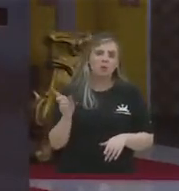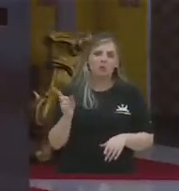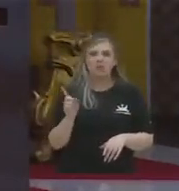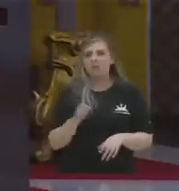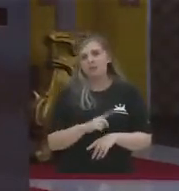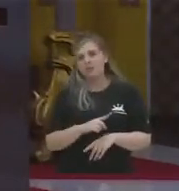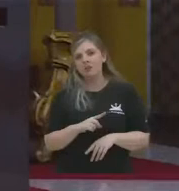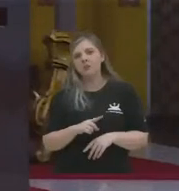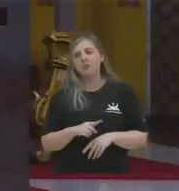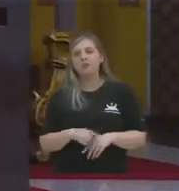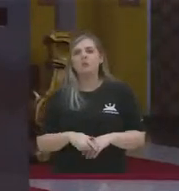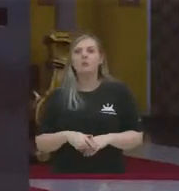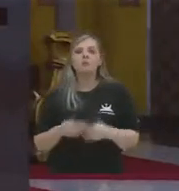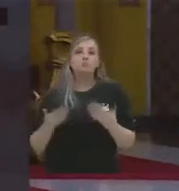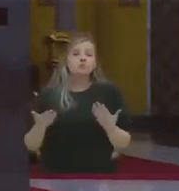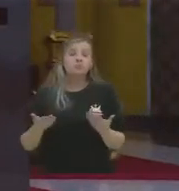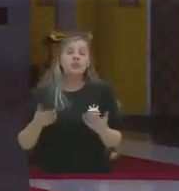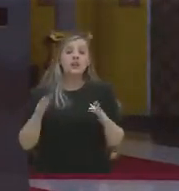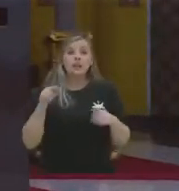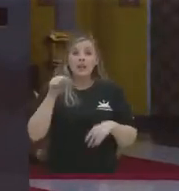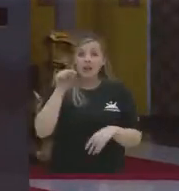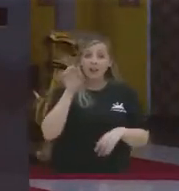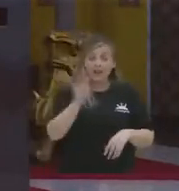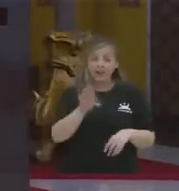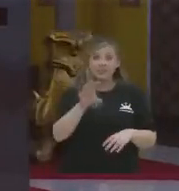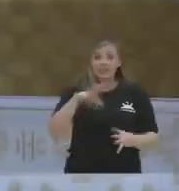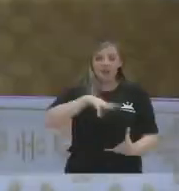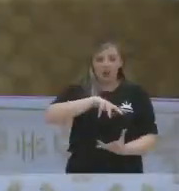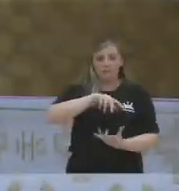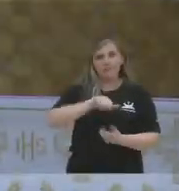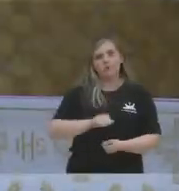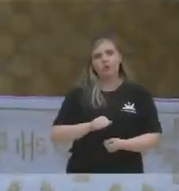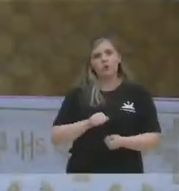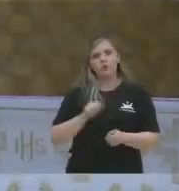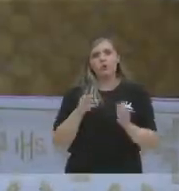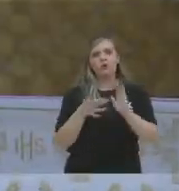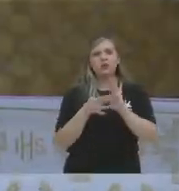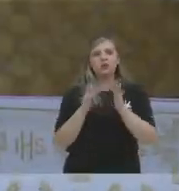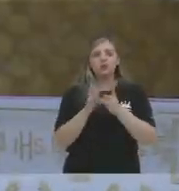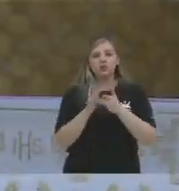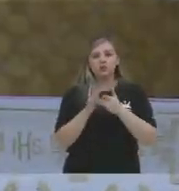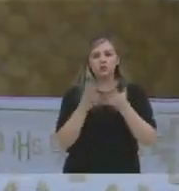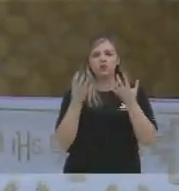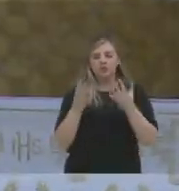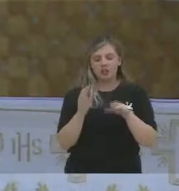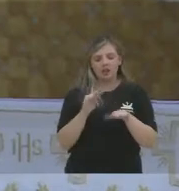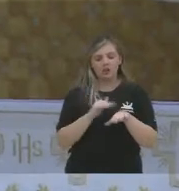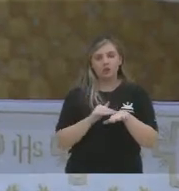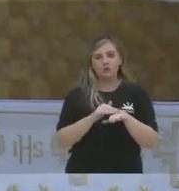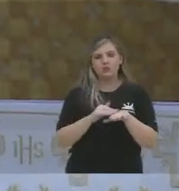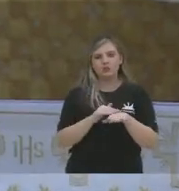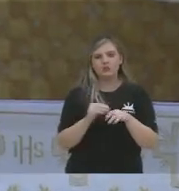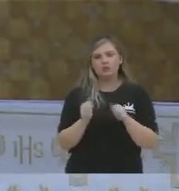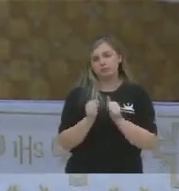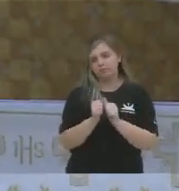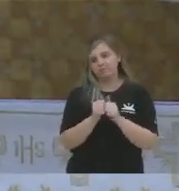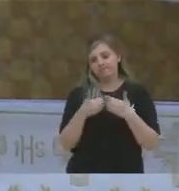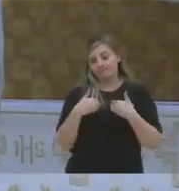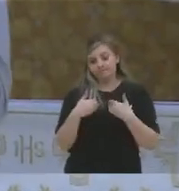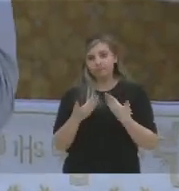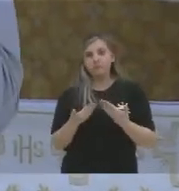mundo que Jesus quer conversar conosco. É o mundo real. Por isso que ele pergunta: dá-me de beber.